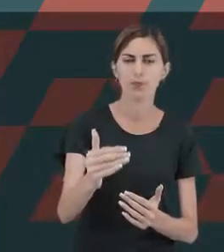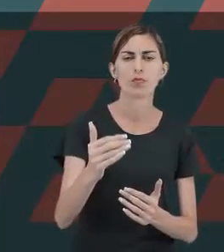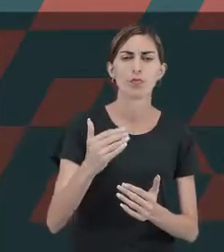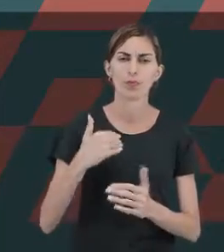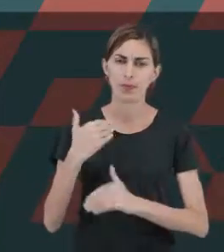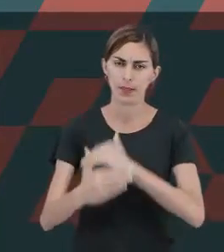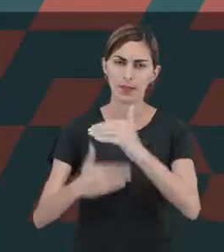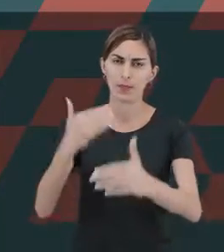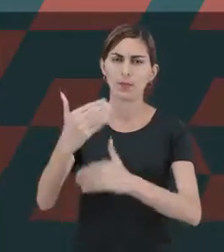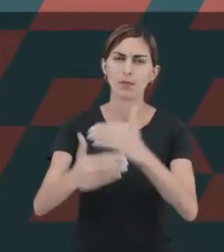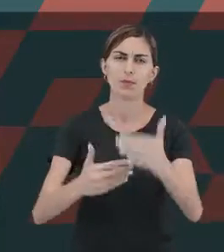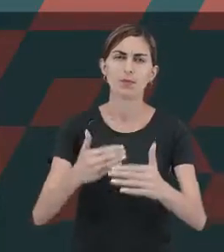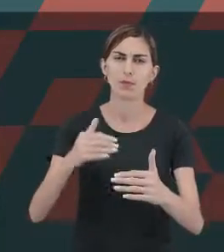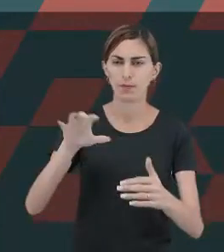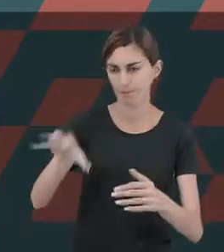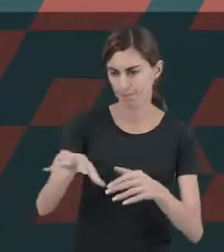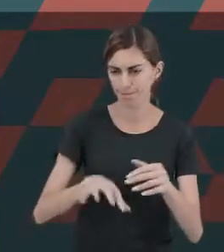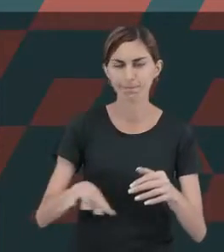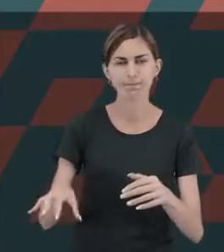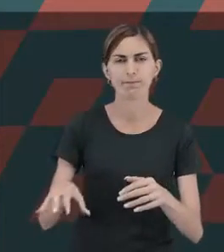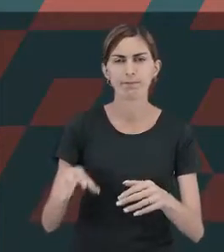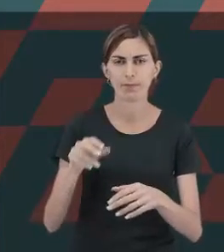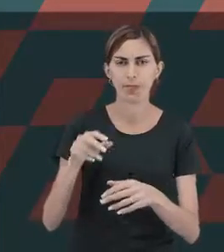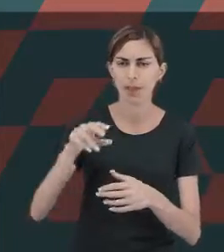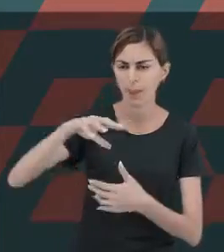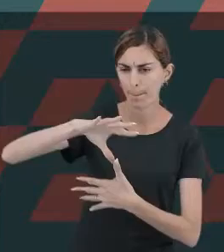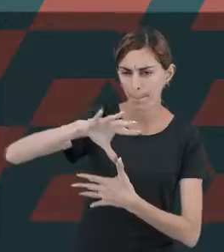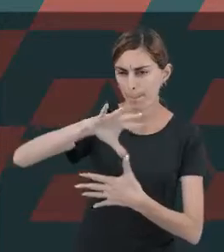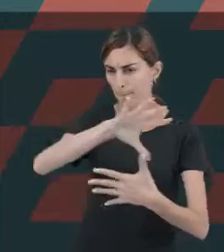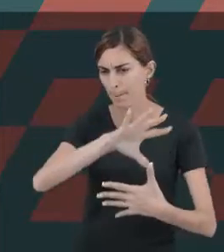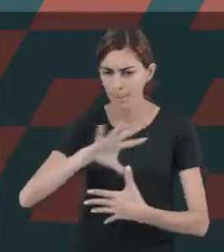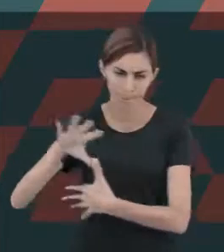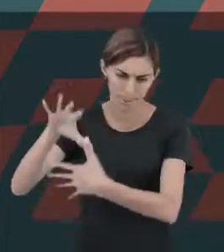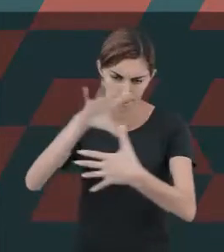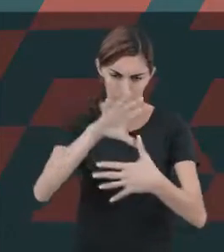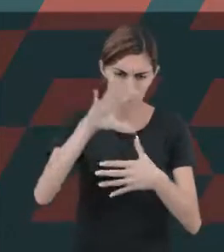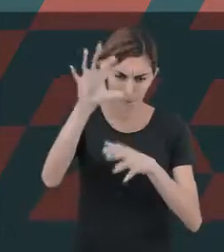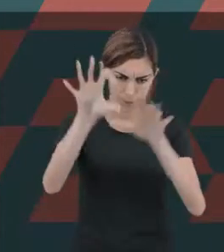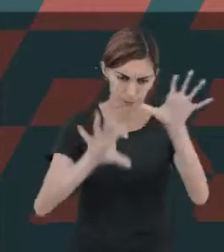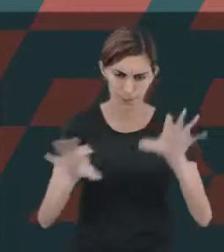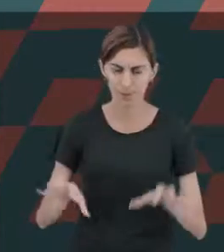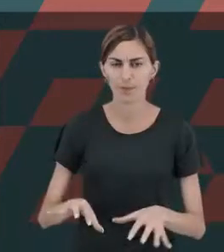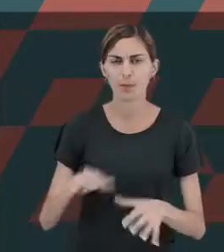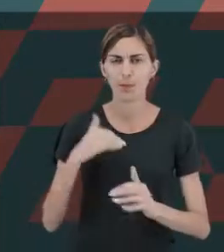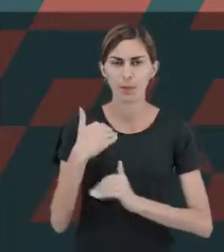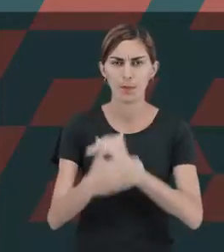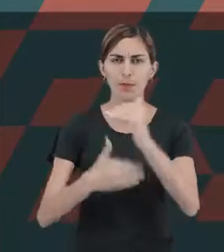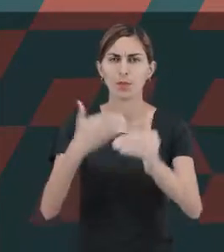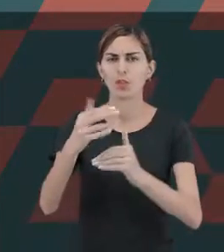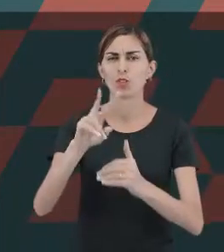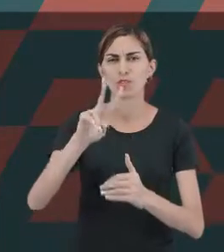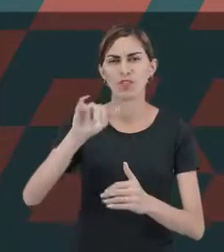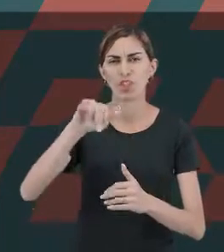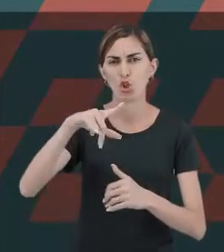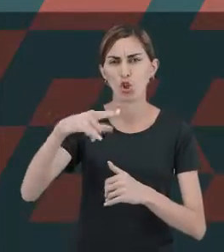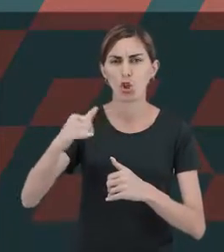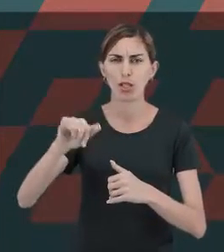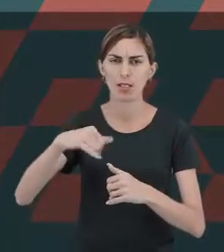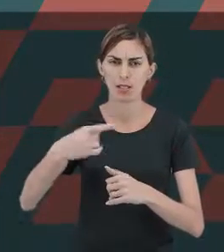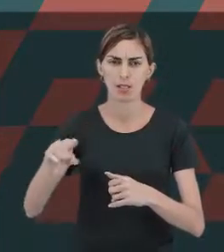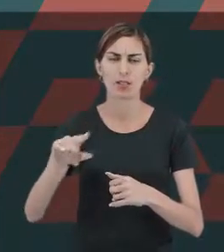num processo territorial, mapeadas considerando, claro, processos de violações de